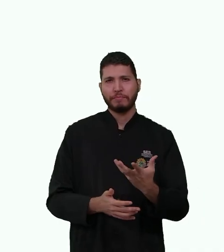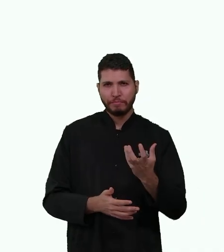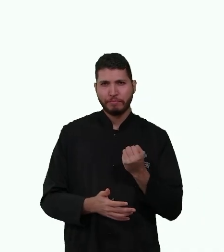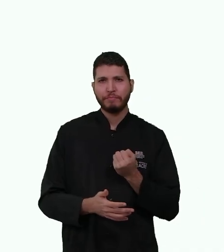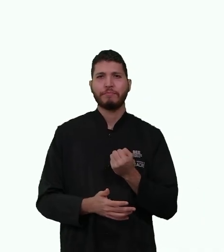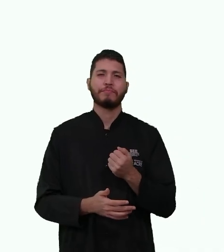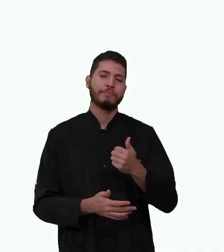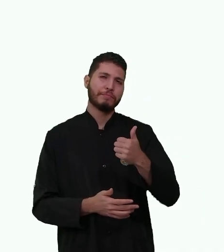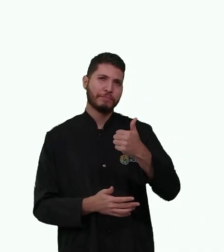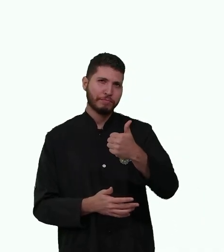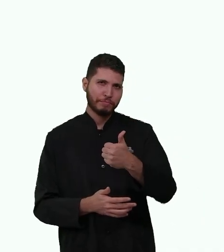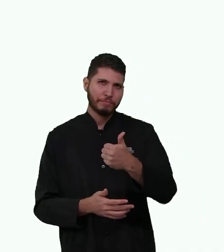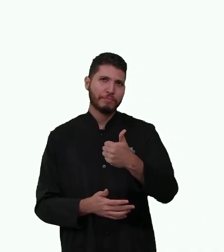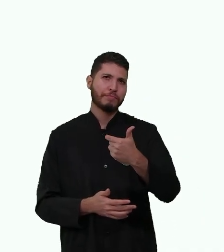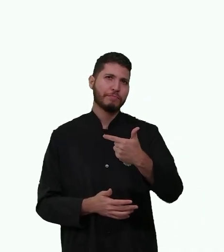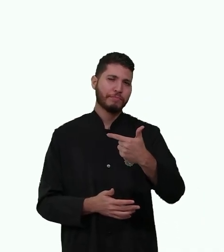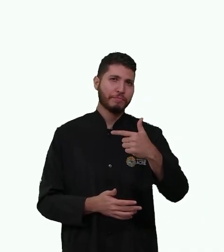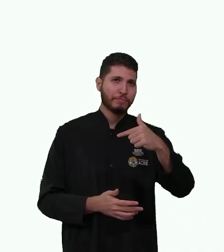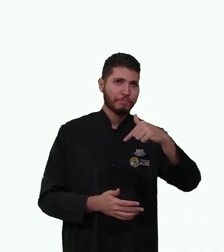de R$